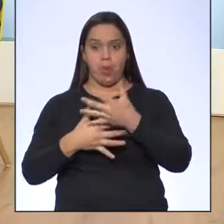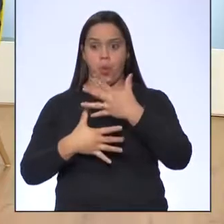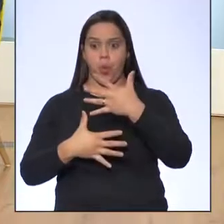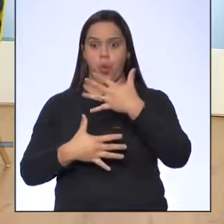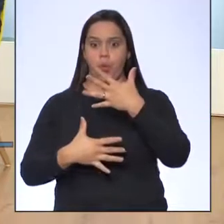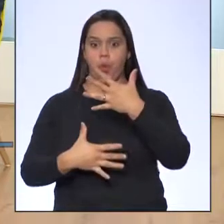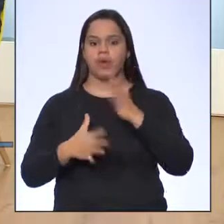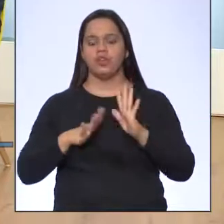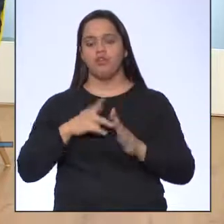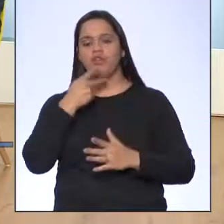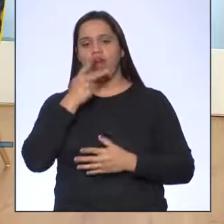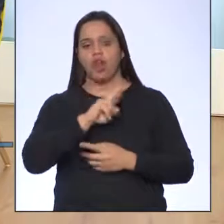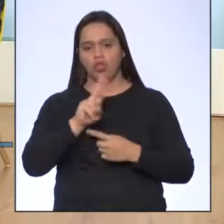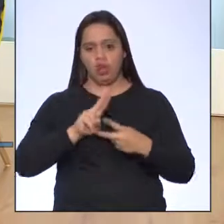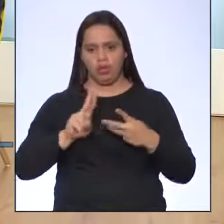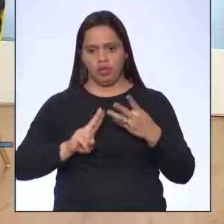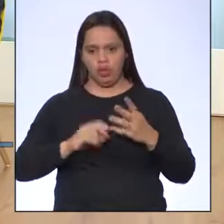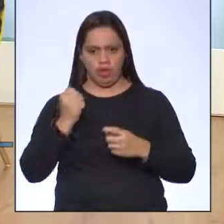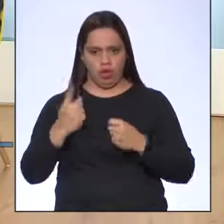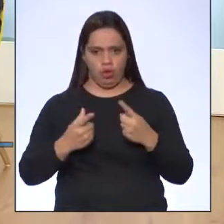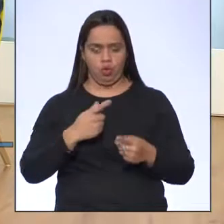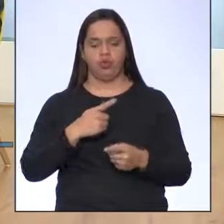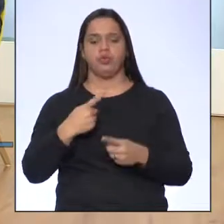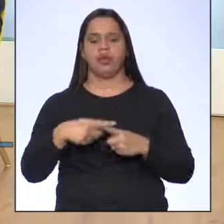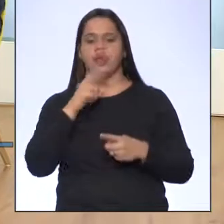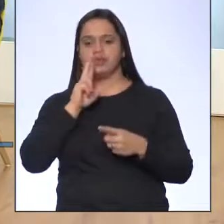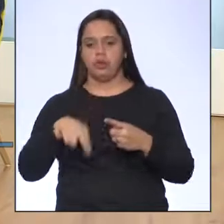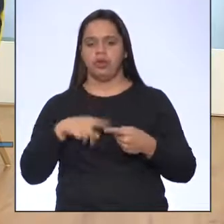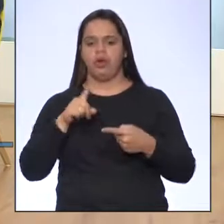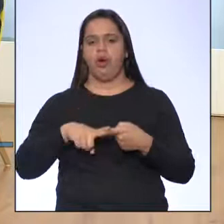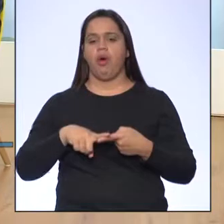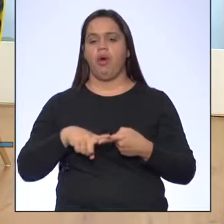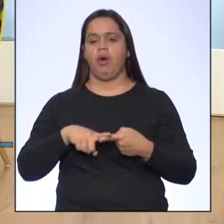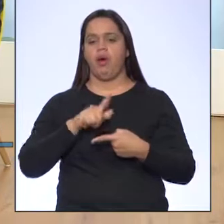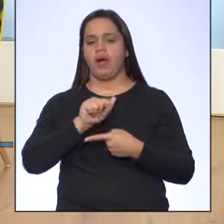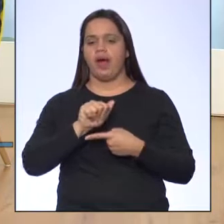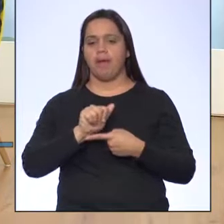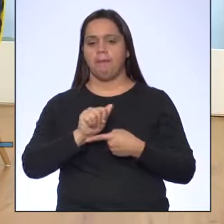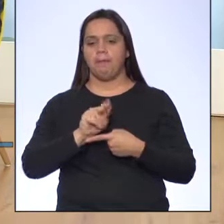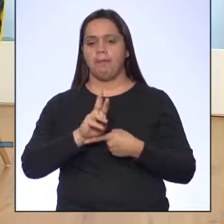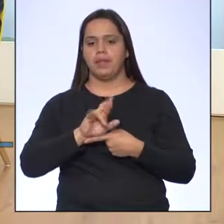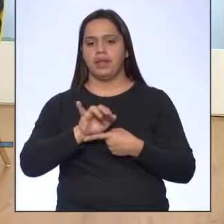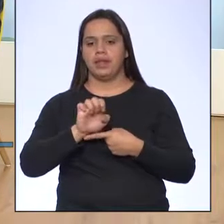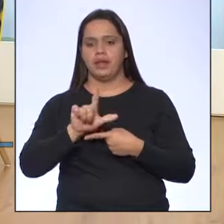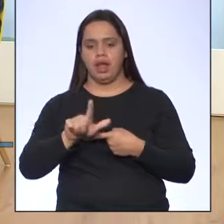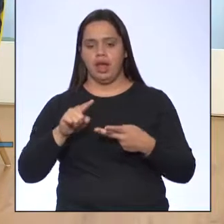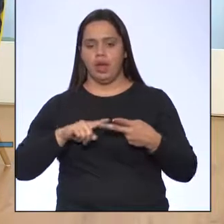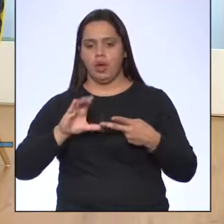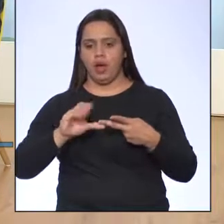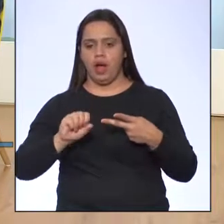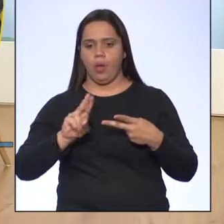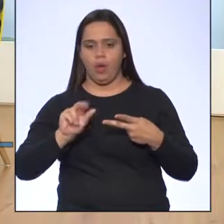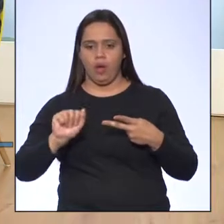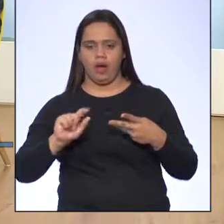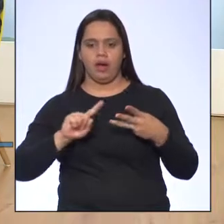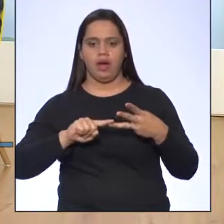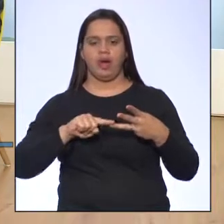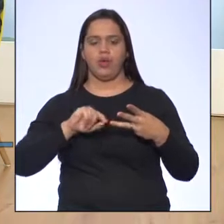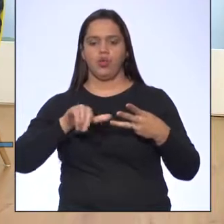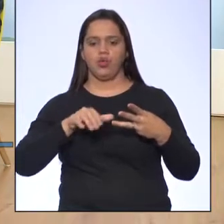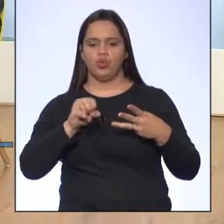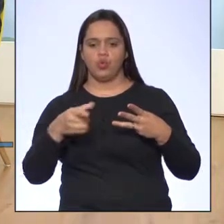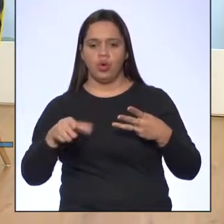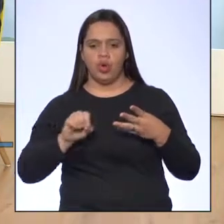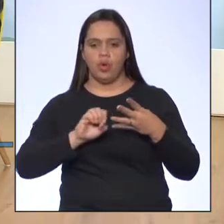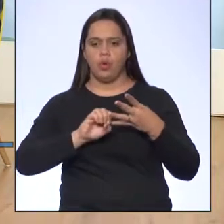Só vou citar os nomes de alguns que participaram, que eles deram várias respostas. Tá. Então, nós temos aqui o Gabriel, o Cauã, o João, temos aqui